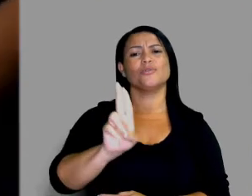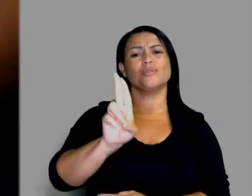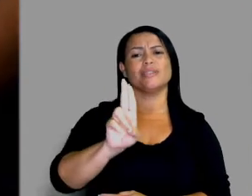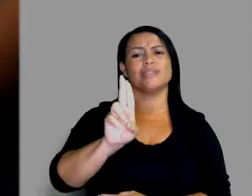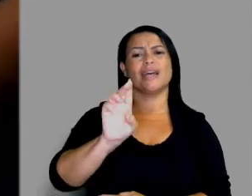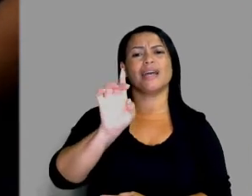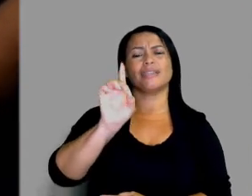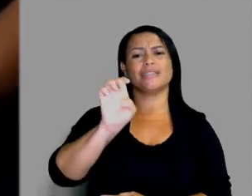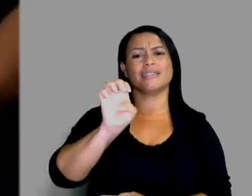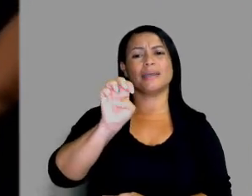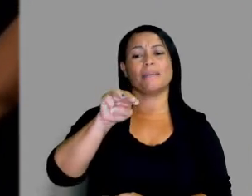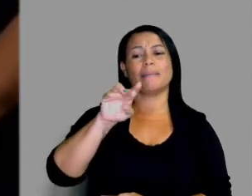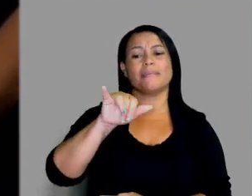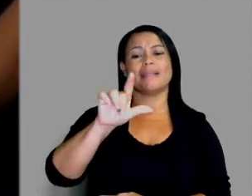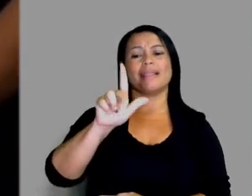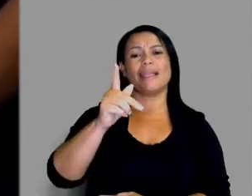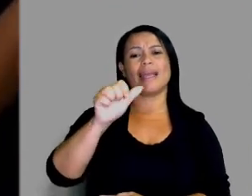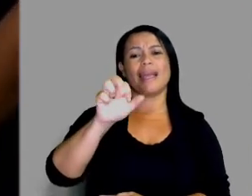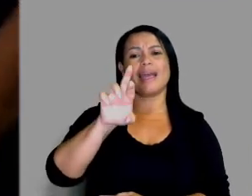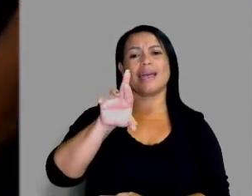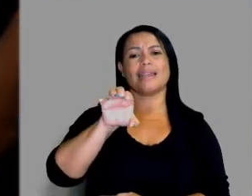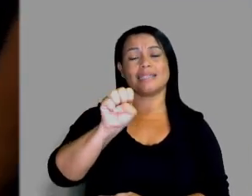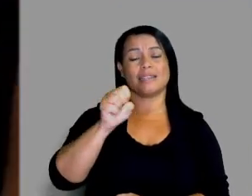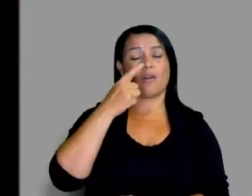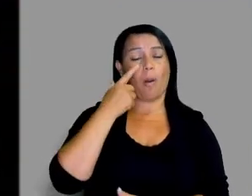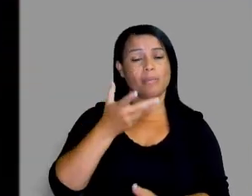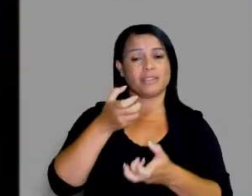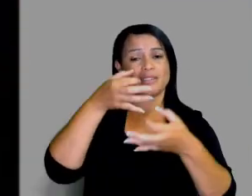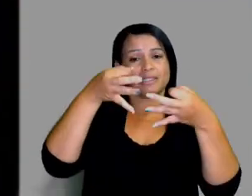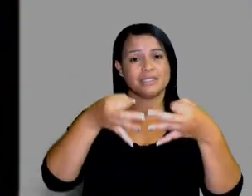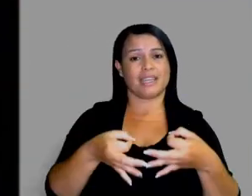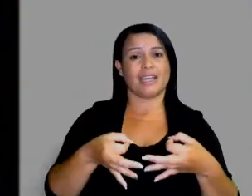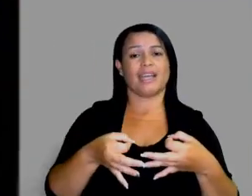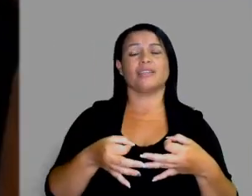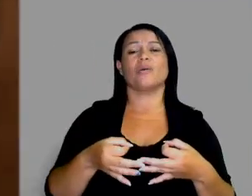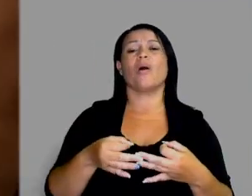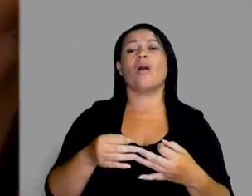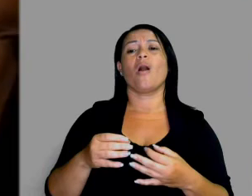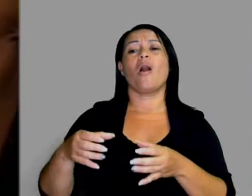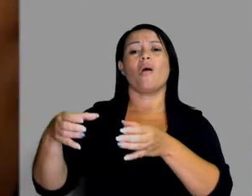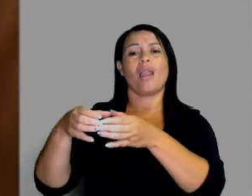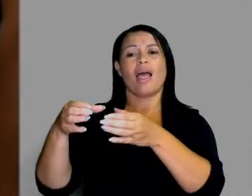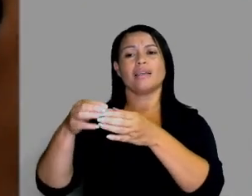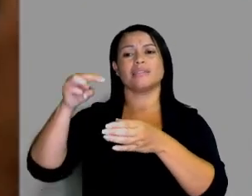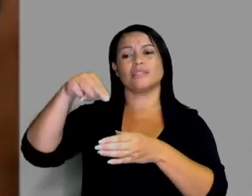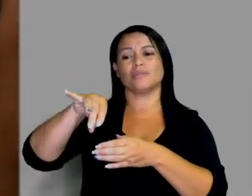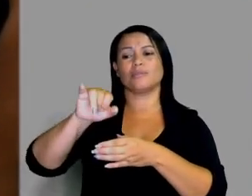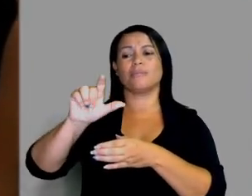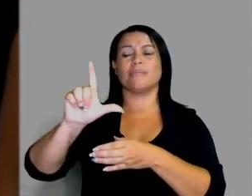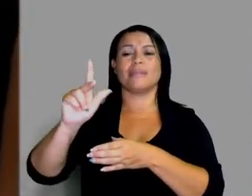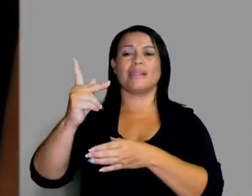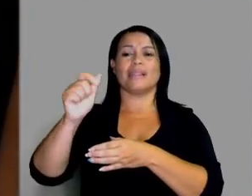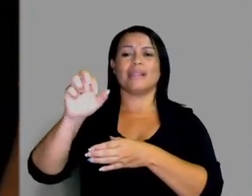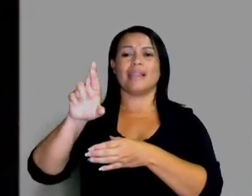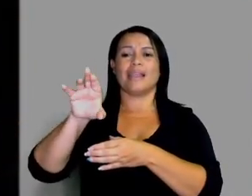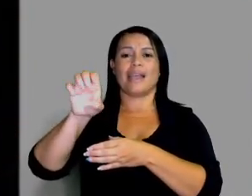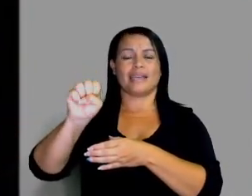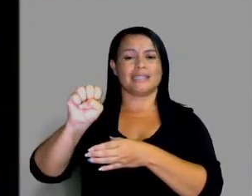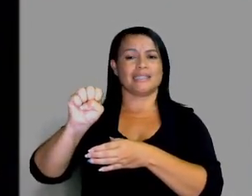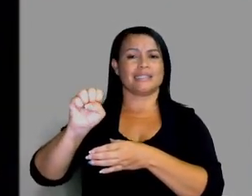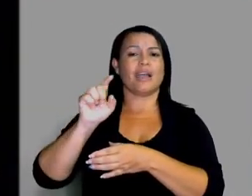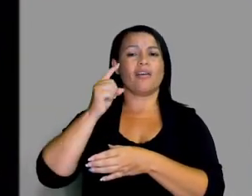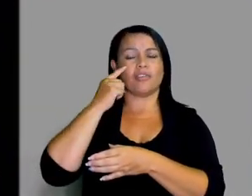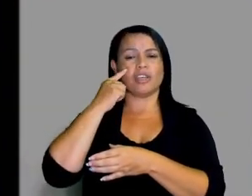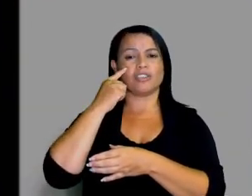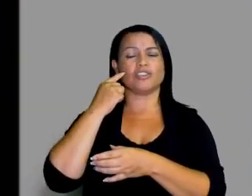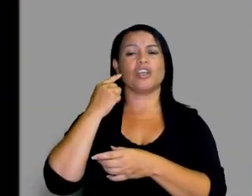milhares. Vamos ver agora se a gente está certo? Ó. Classe dos milhares, o 1,